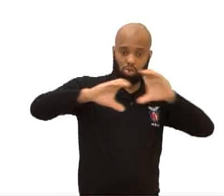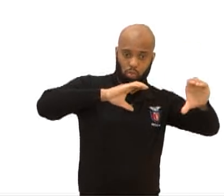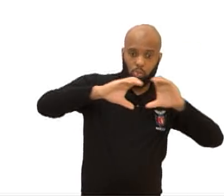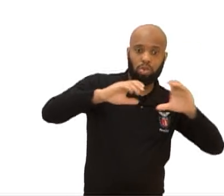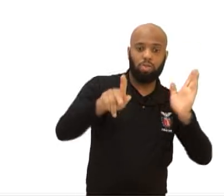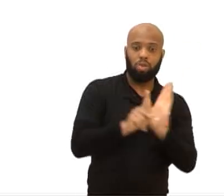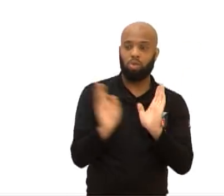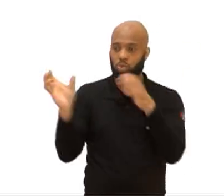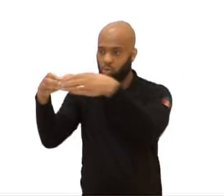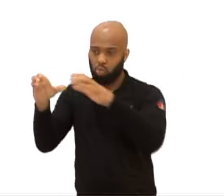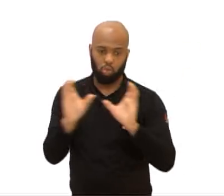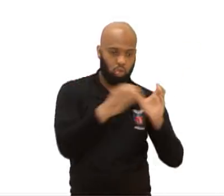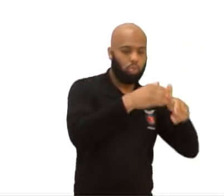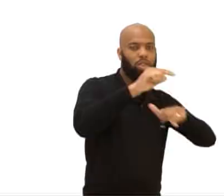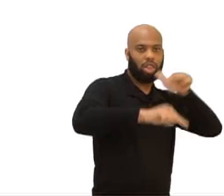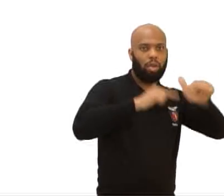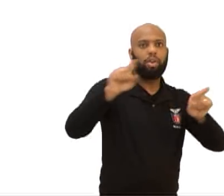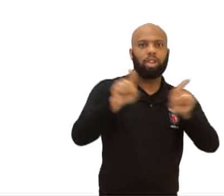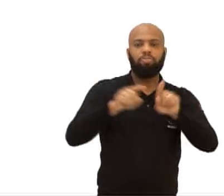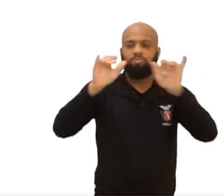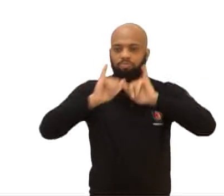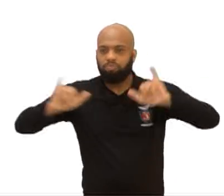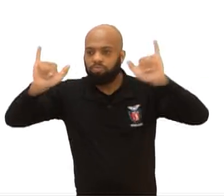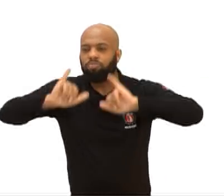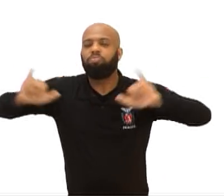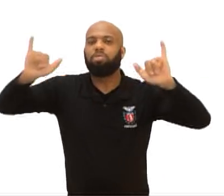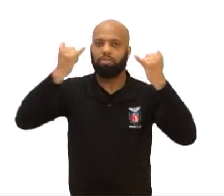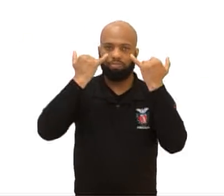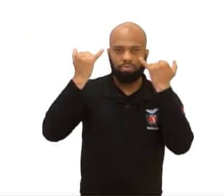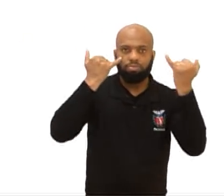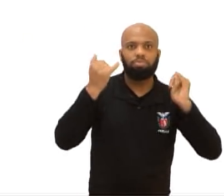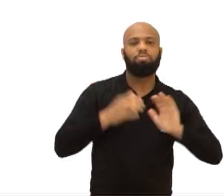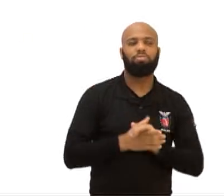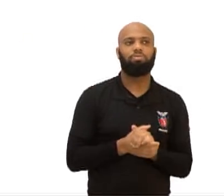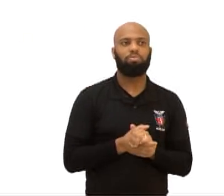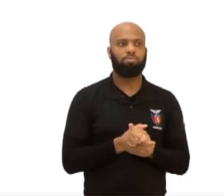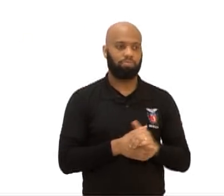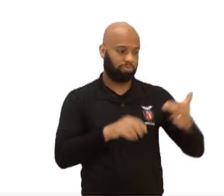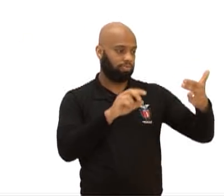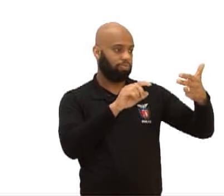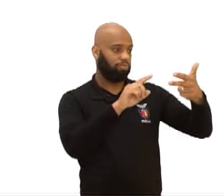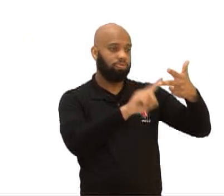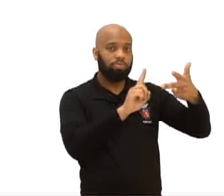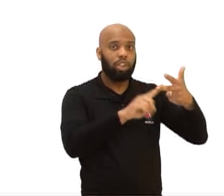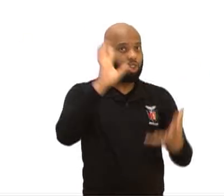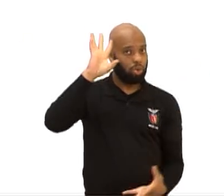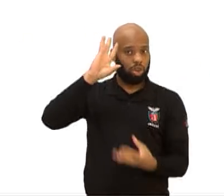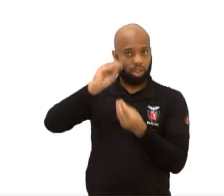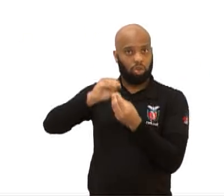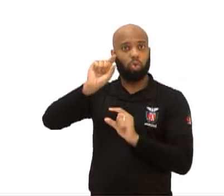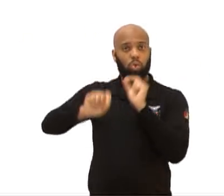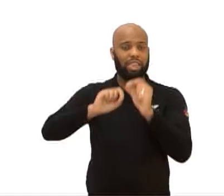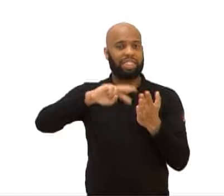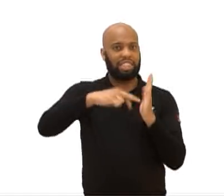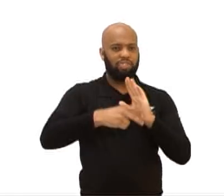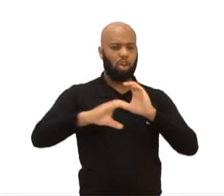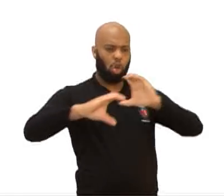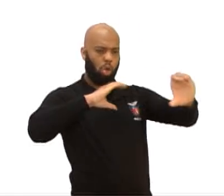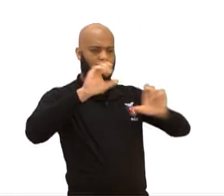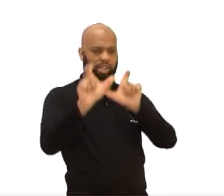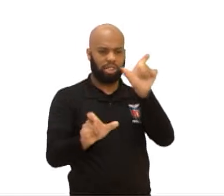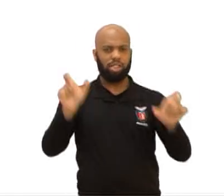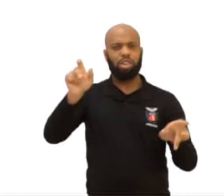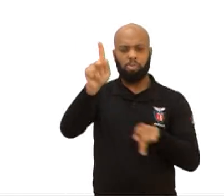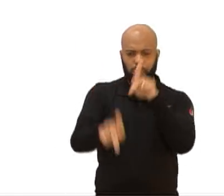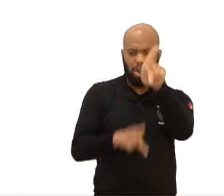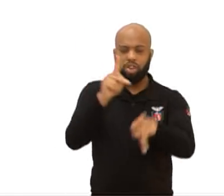entre equipes de trabalho como para a divulgação de notícias. Compreendemos o que é a comunicação de massa, como ela acontece,